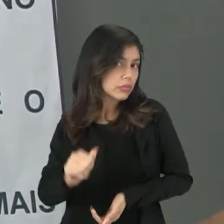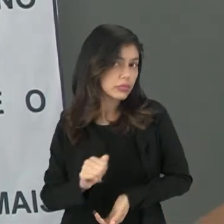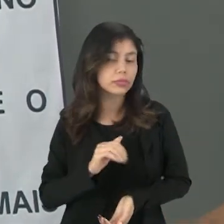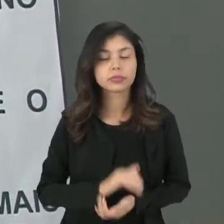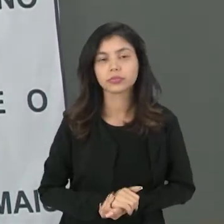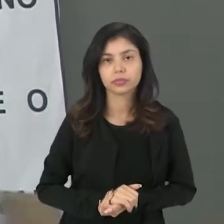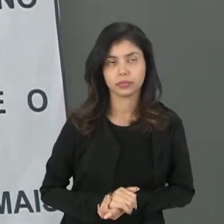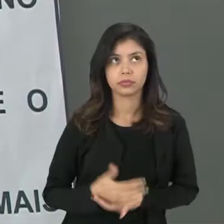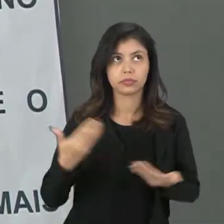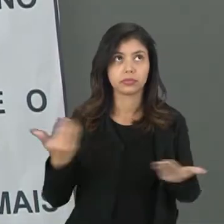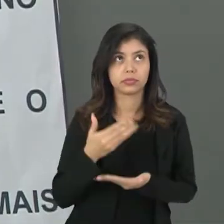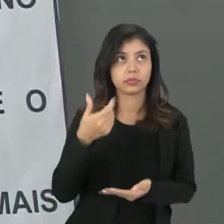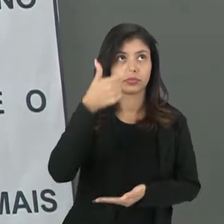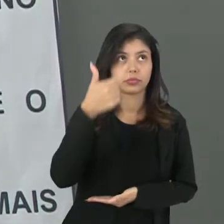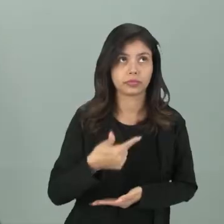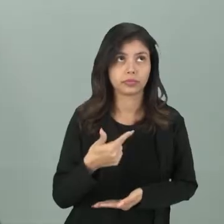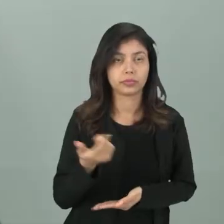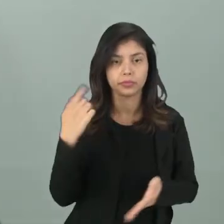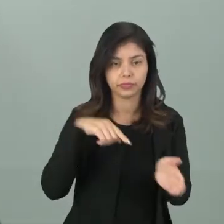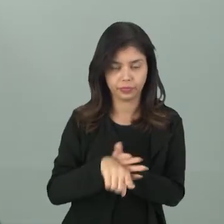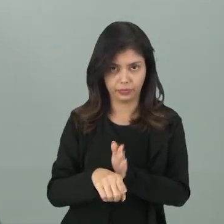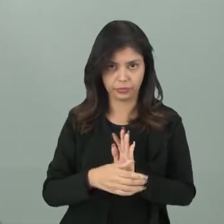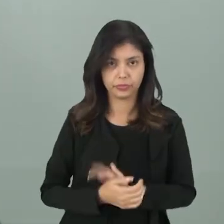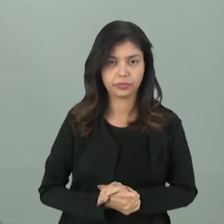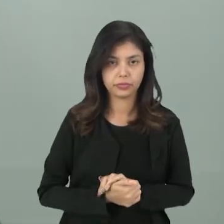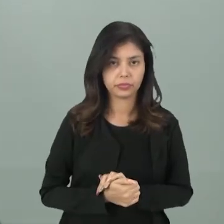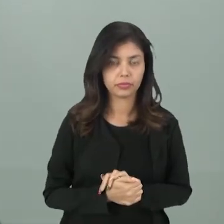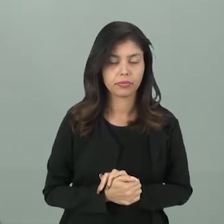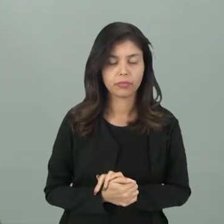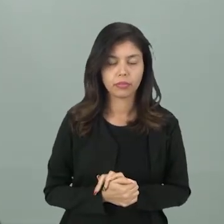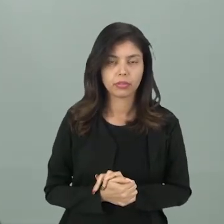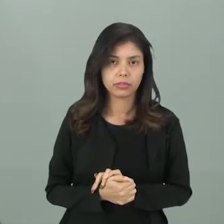Mônica. Agora, vamos à segunda pergunta.